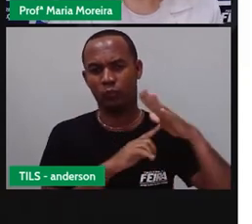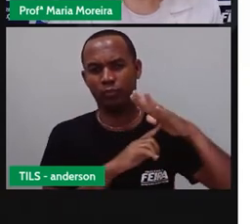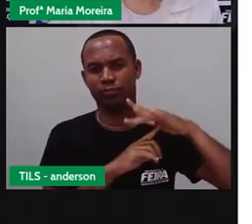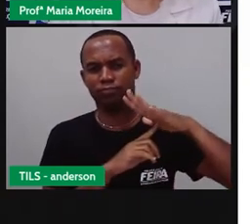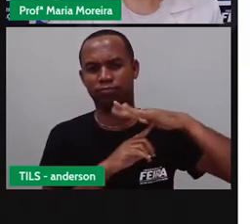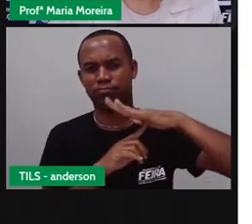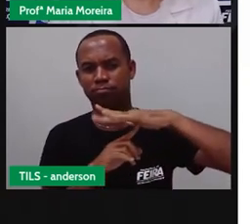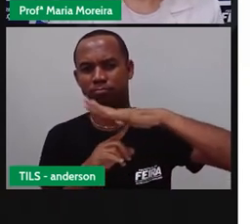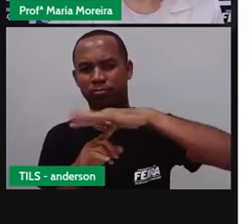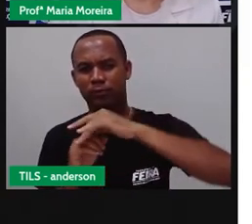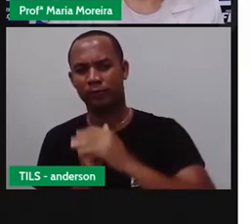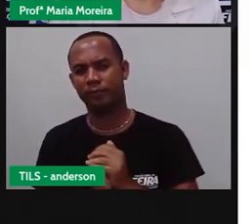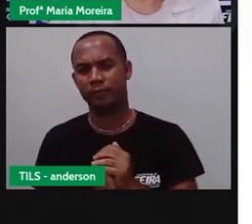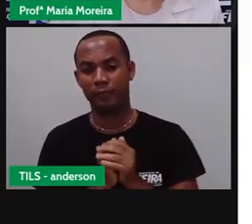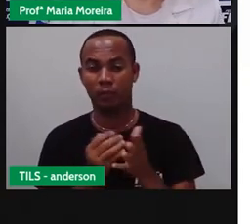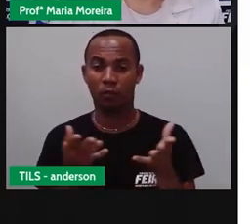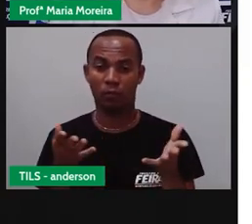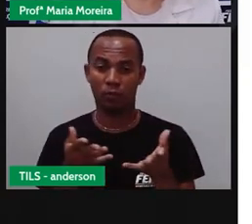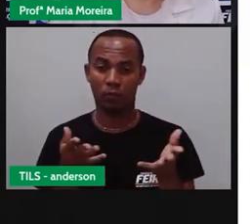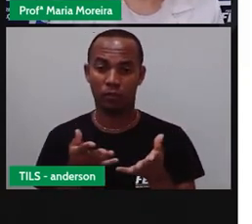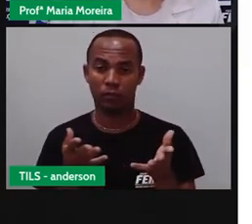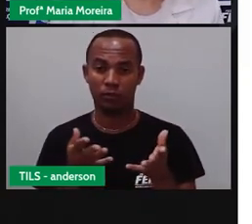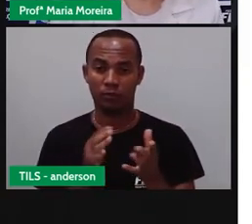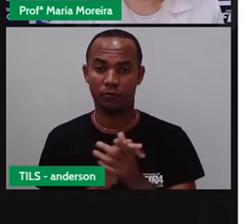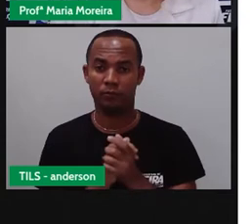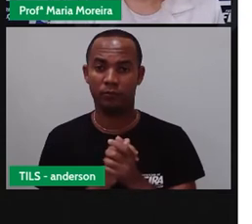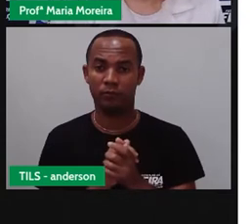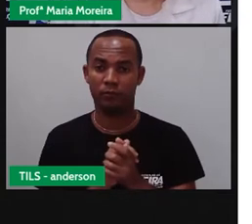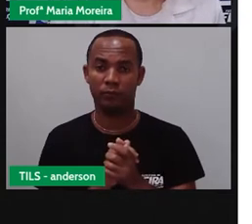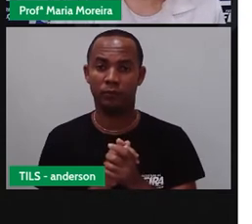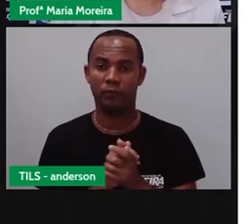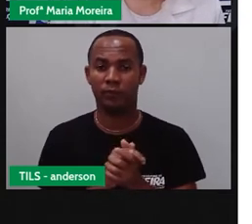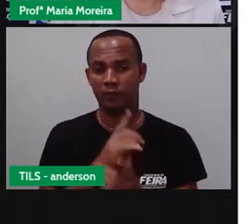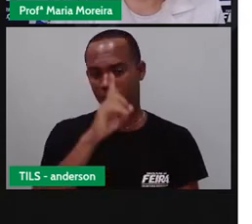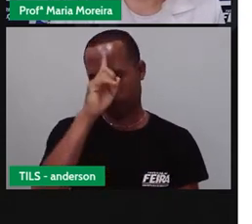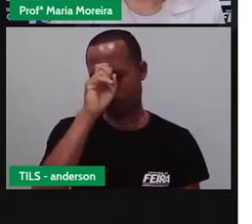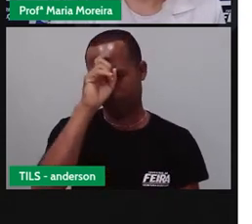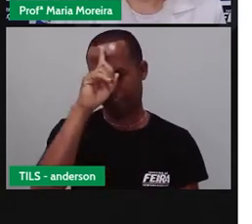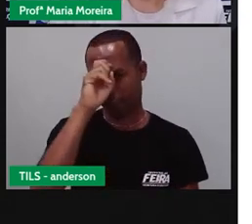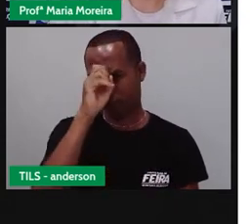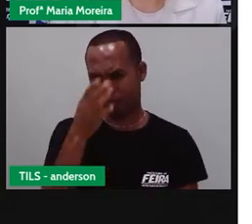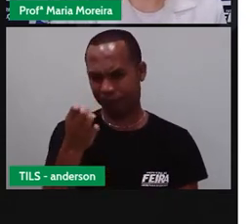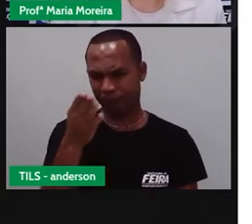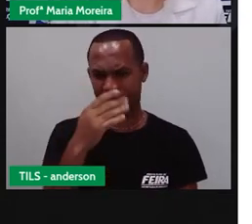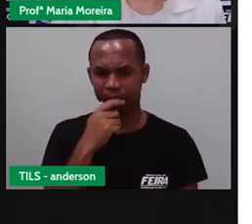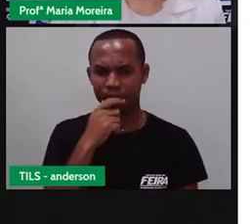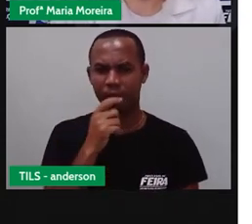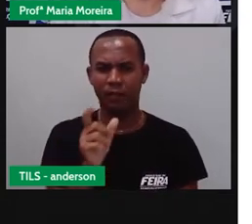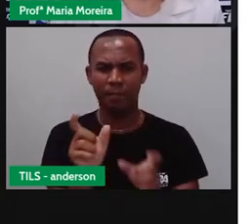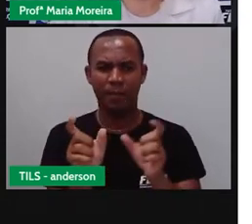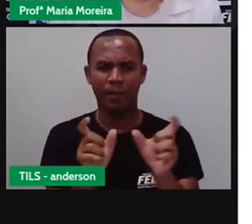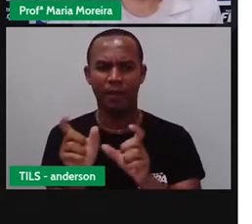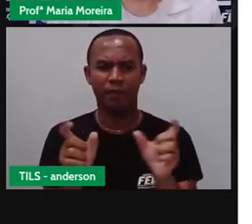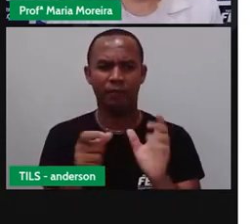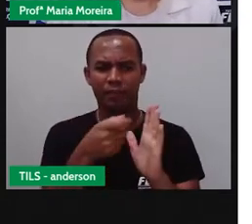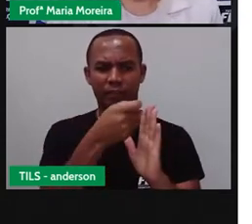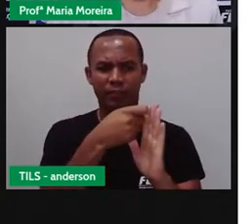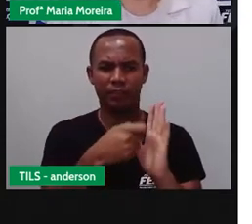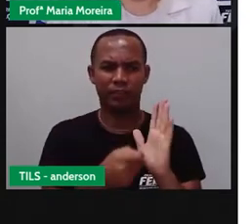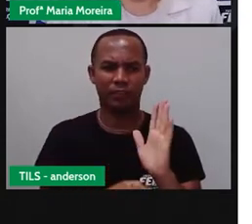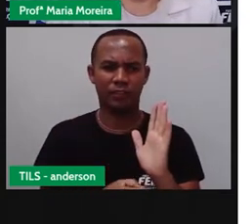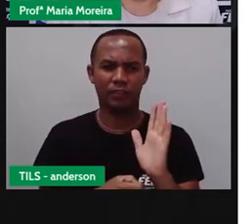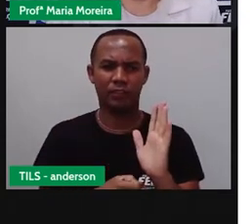helicóptero Oi hoje o hospital palavras escritas